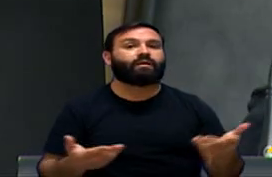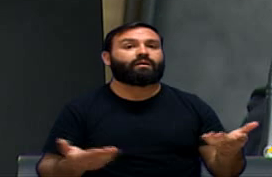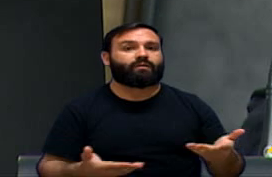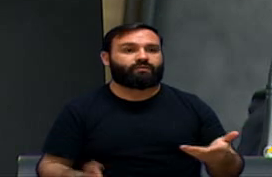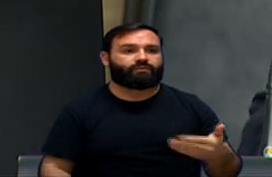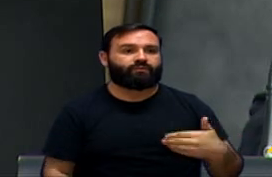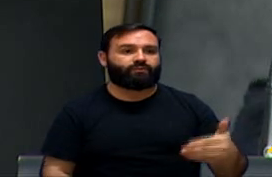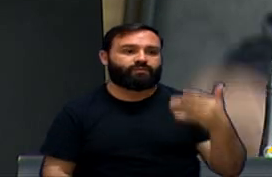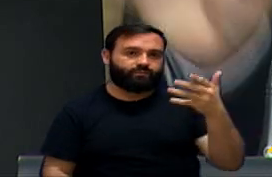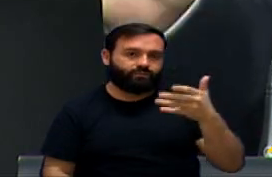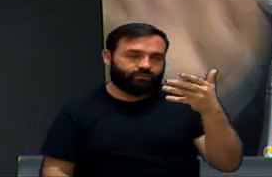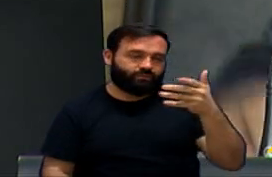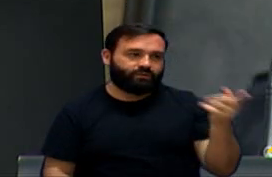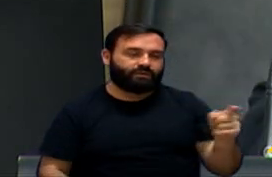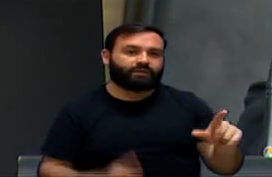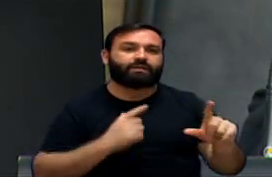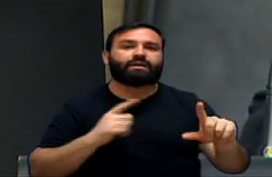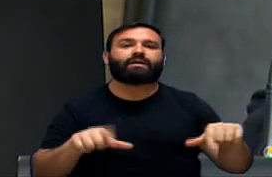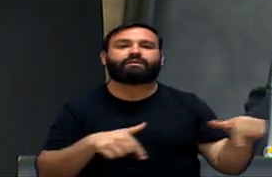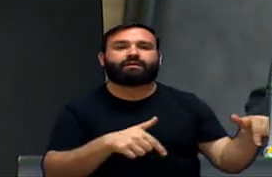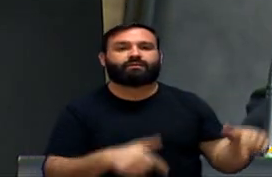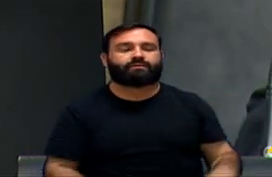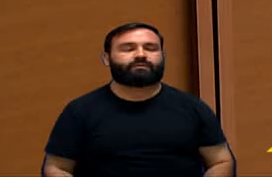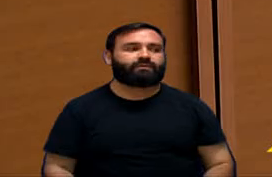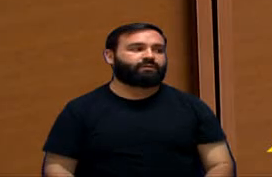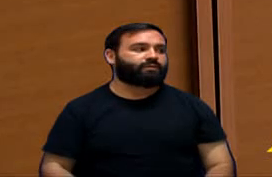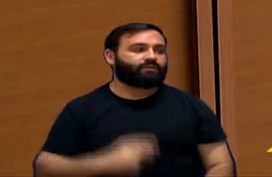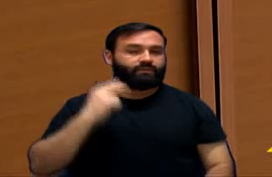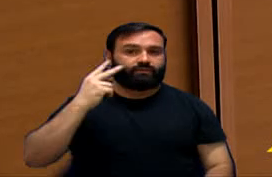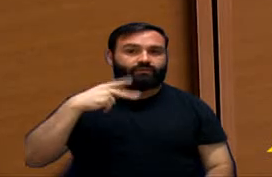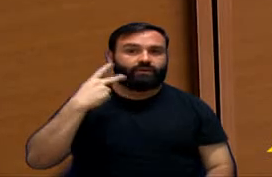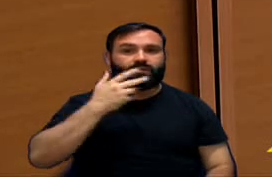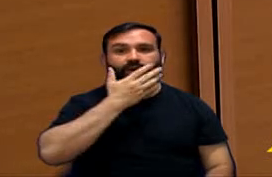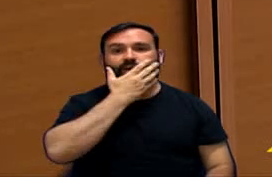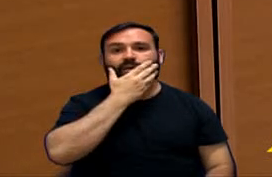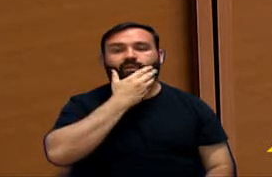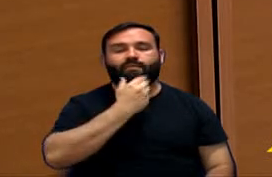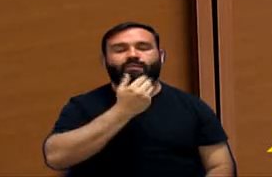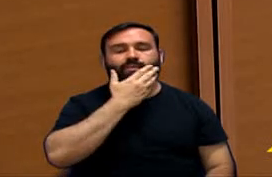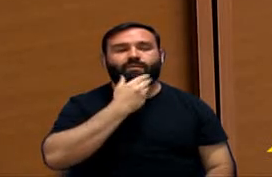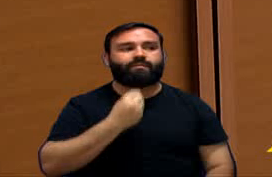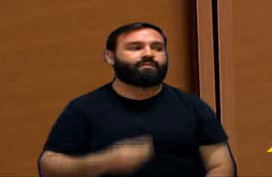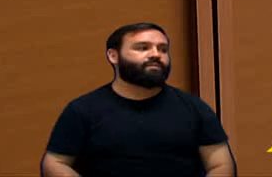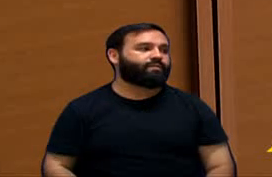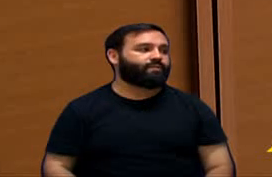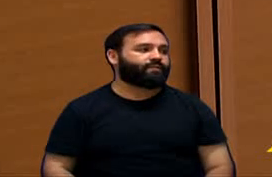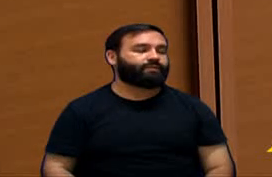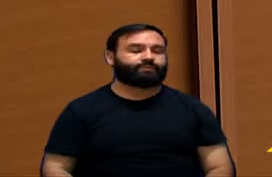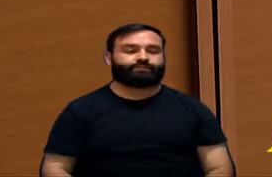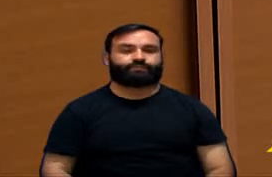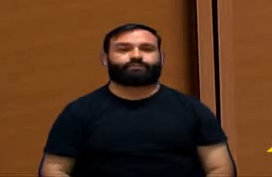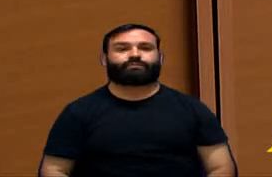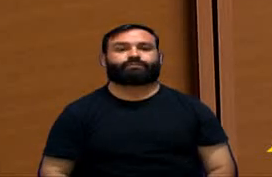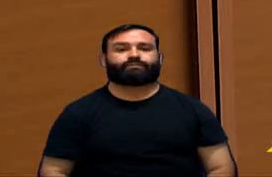passar o a palavra ceremonial fazer uma uma entrega pro nosso Vereador mais velho